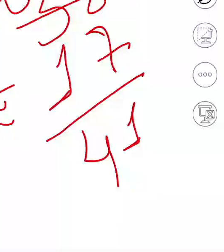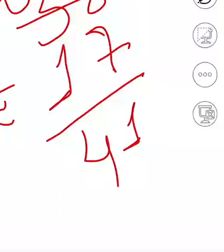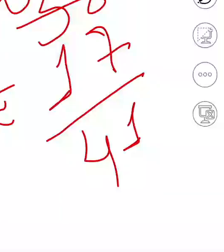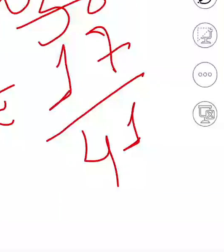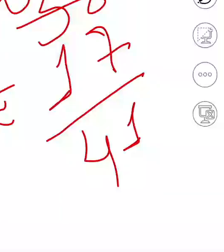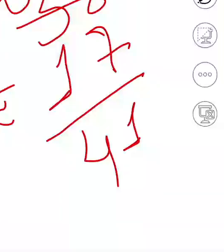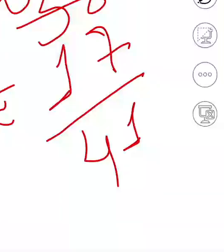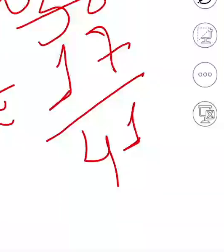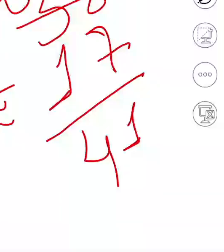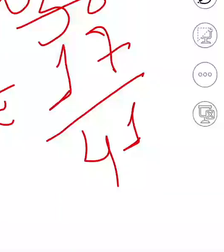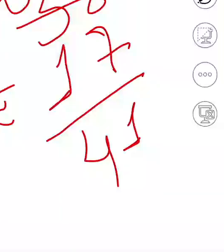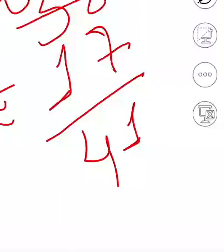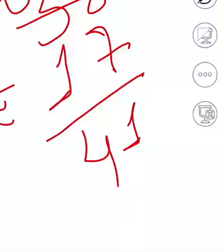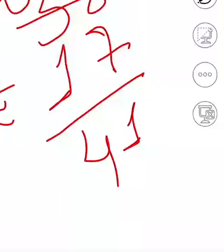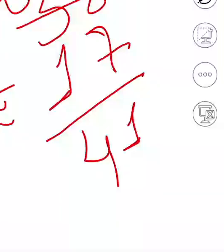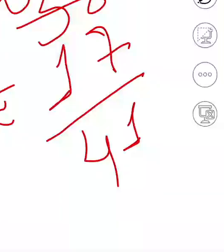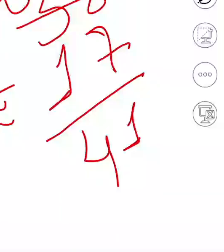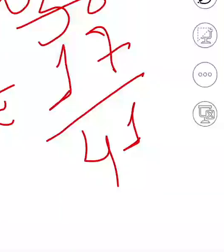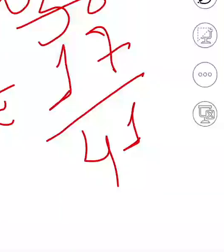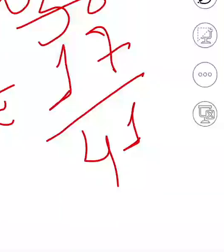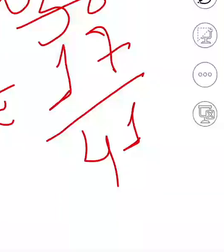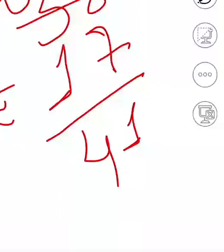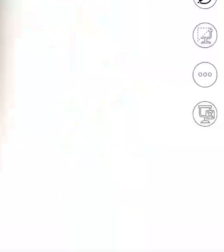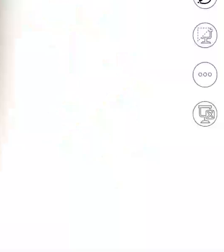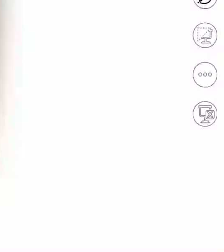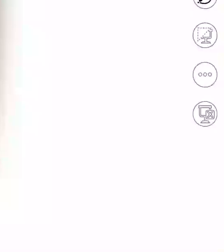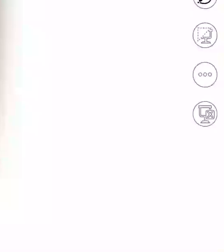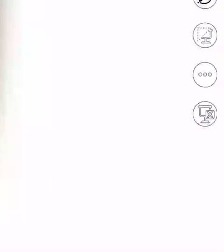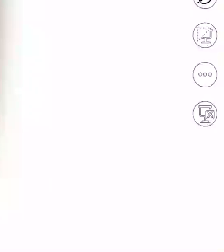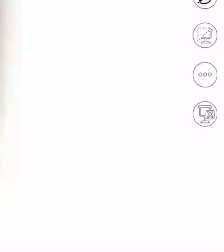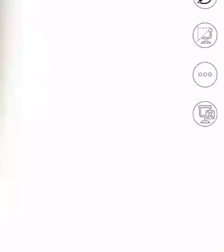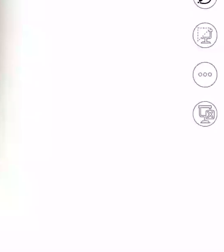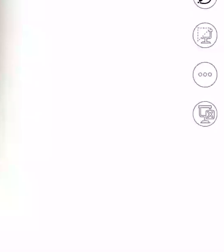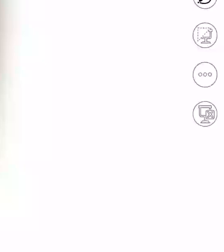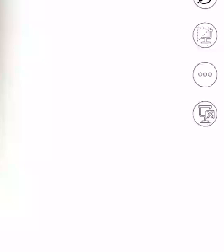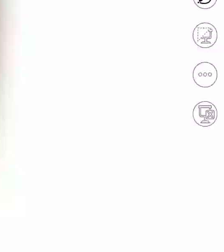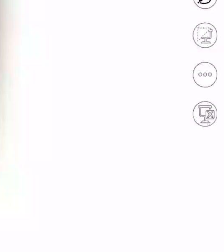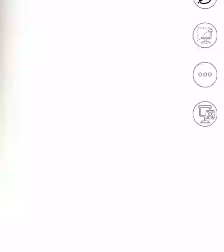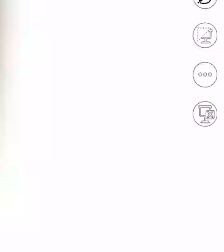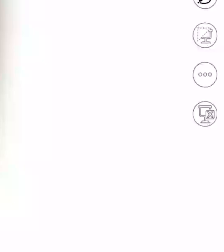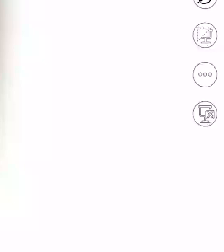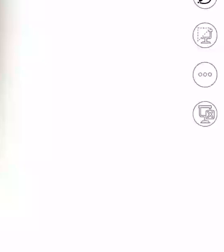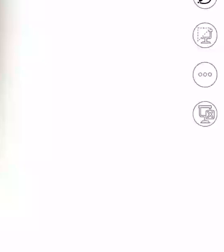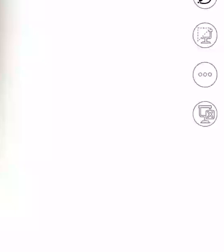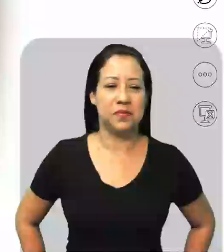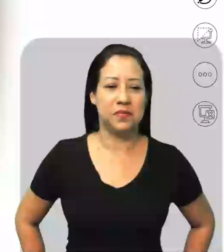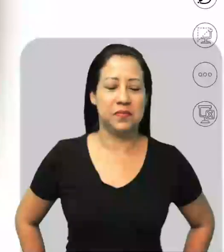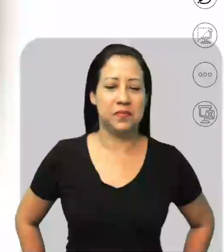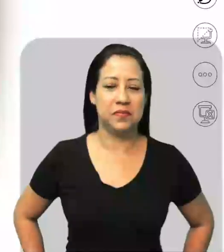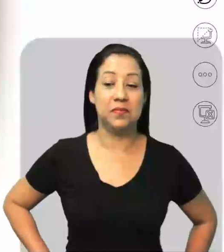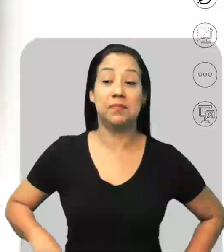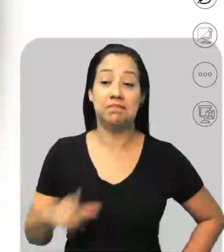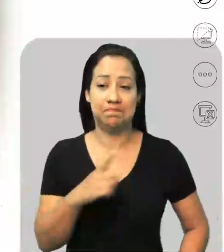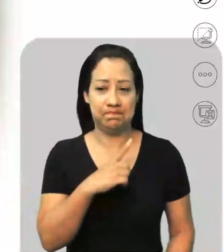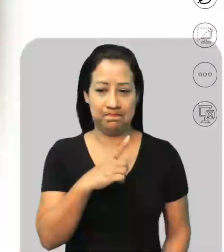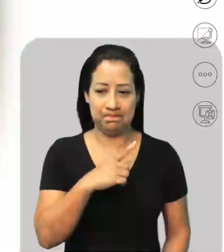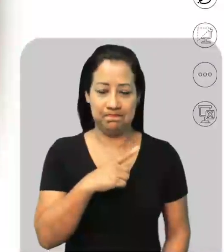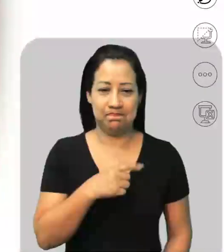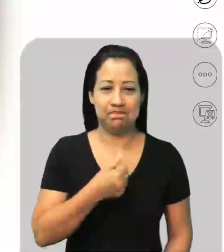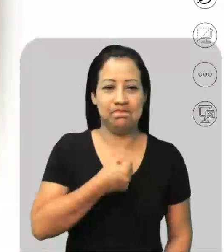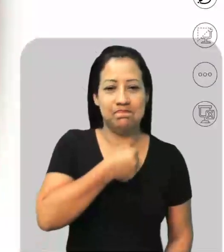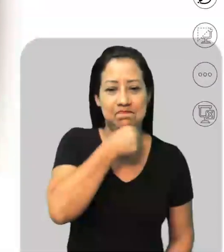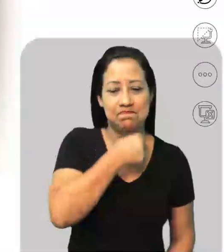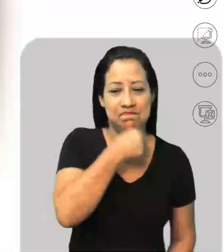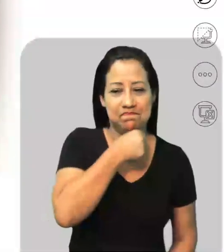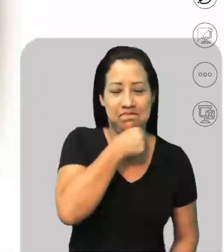para vocês analisarem, tá? Ele trabalhou até 104 anos. E aí nós temos o envelhecimento da população de um